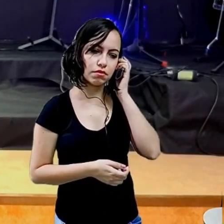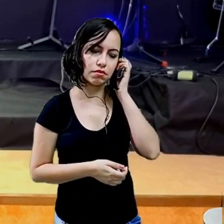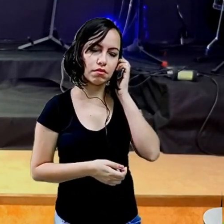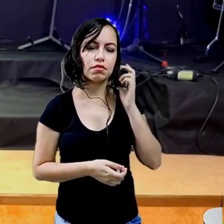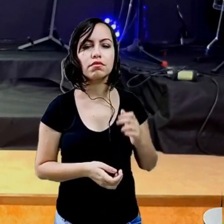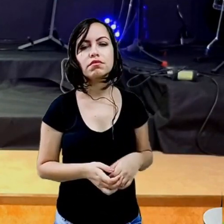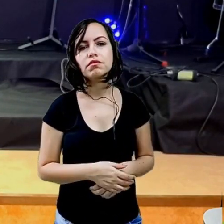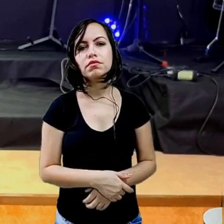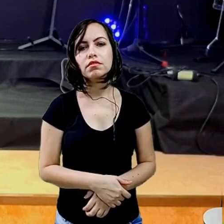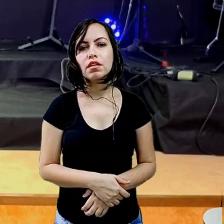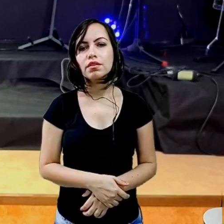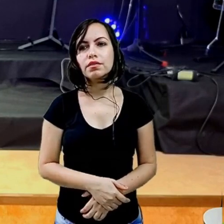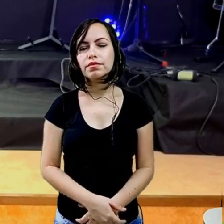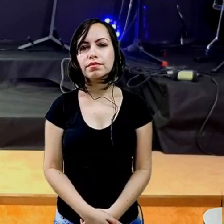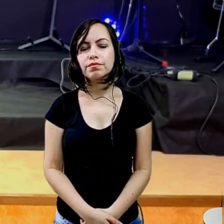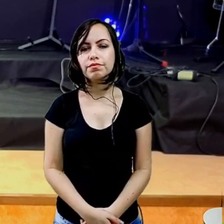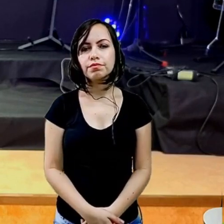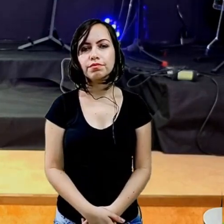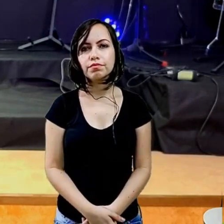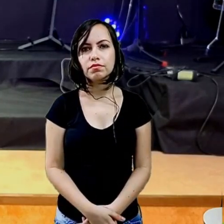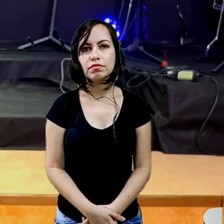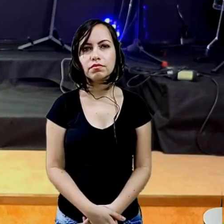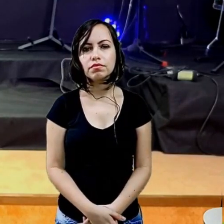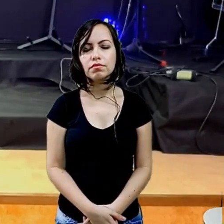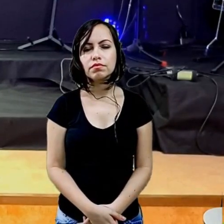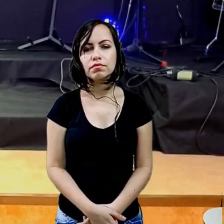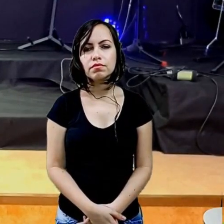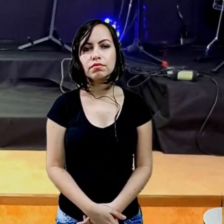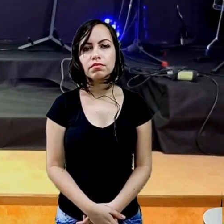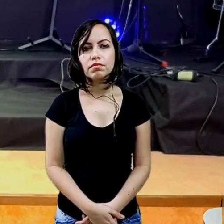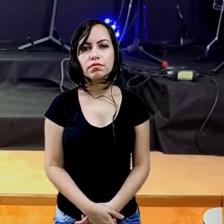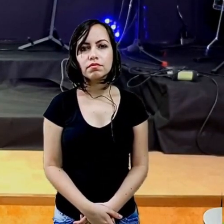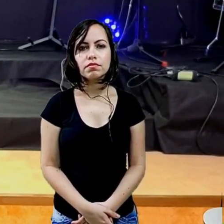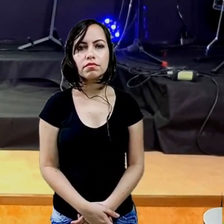Jesus. E em vez dos discípulos